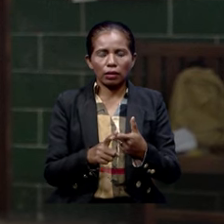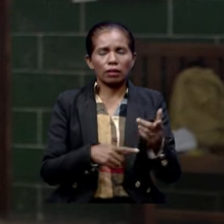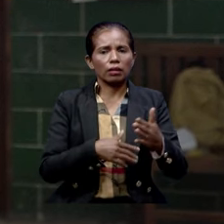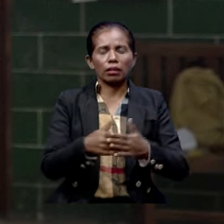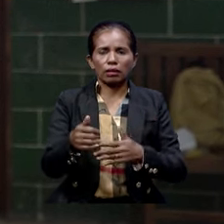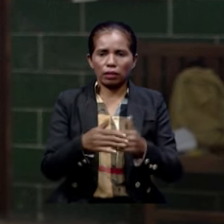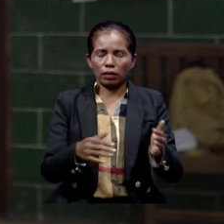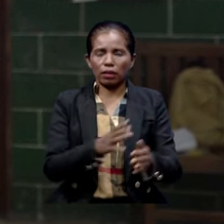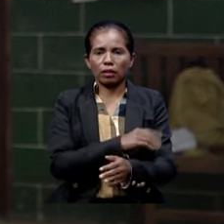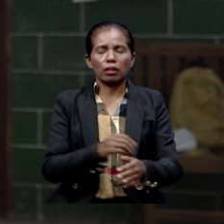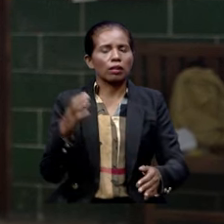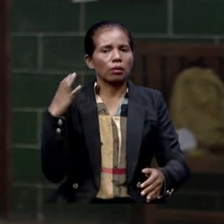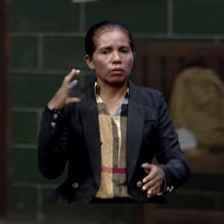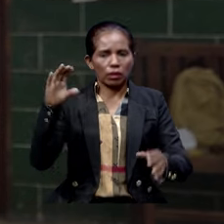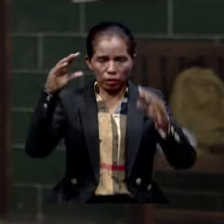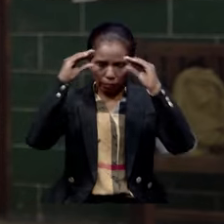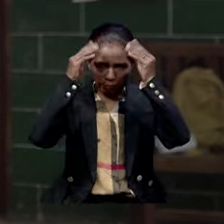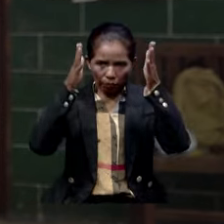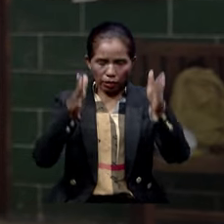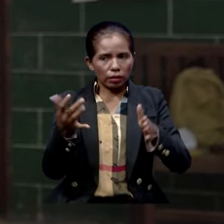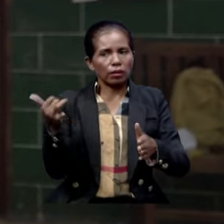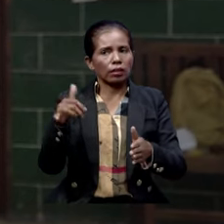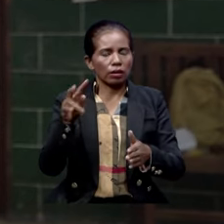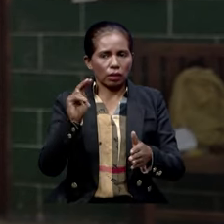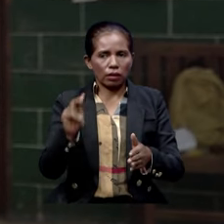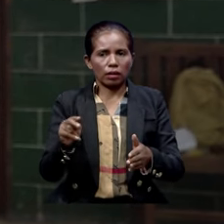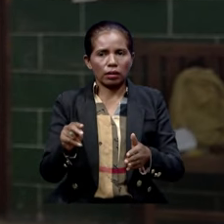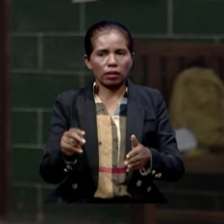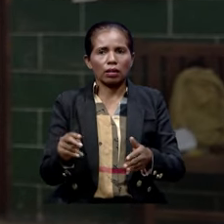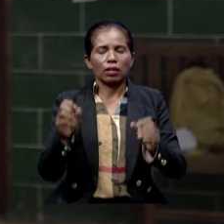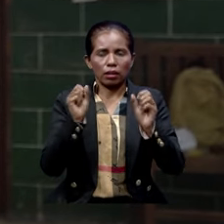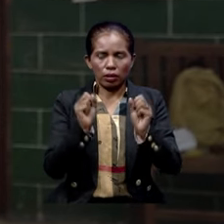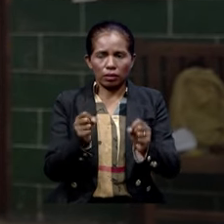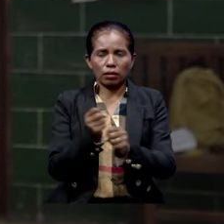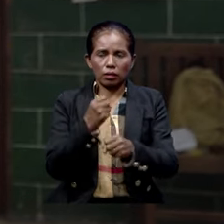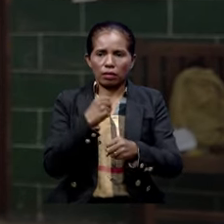normalmente, competência professores siranian, atu halo